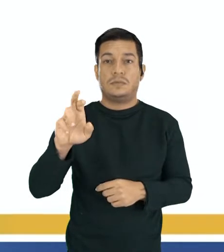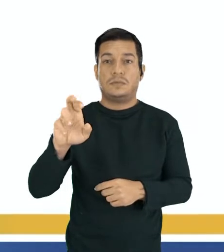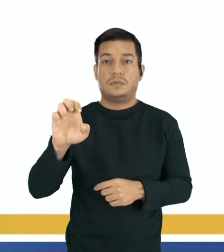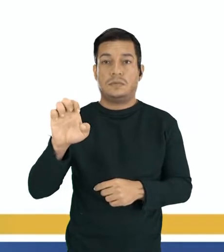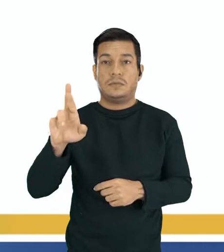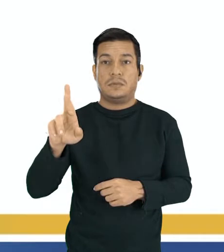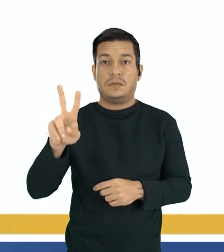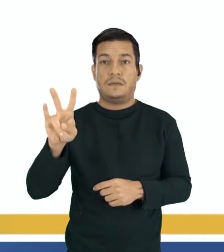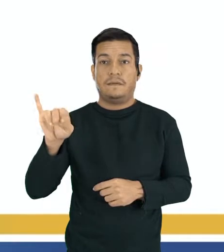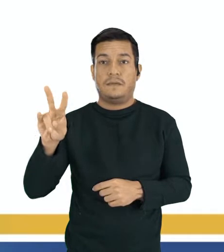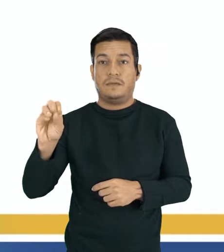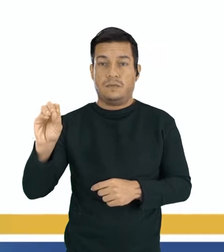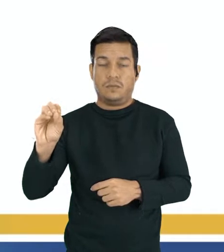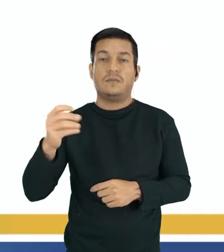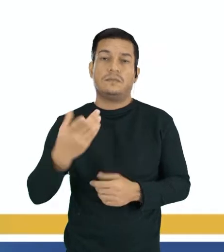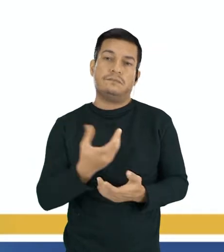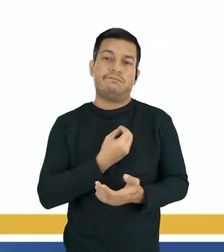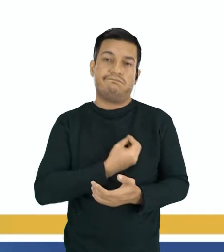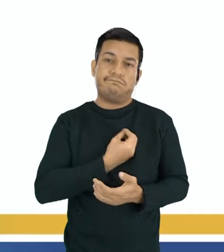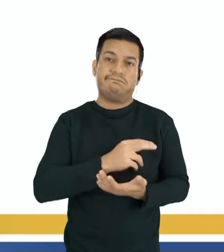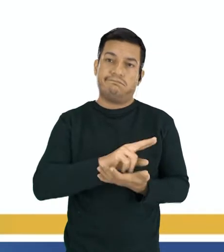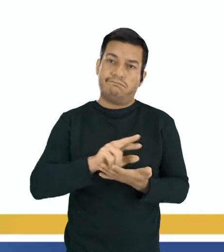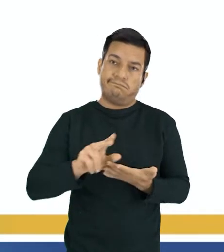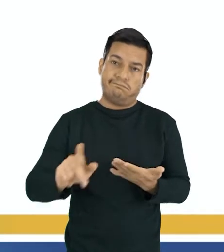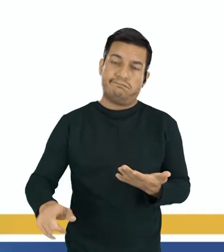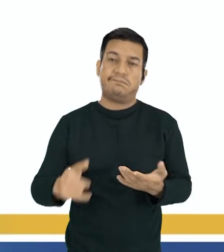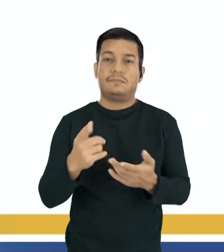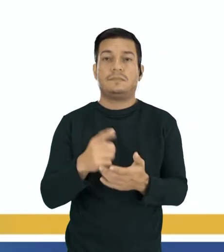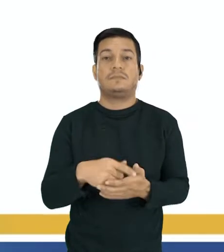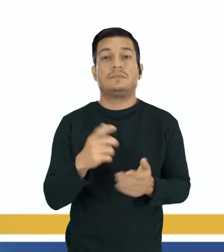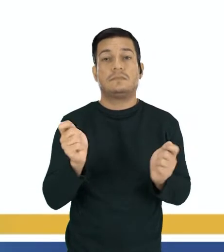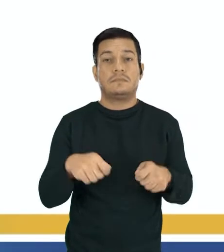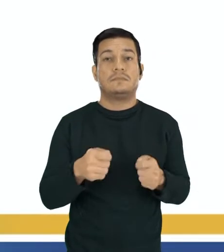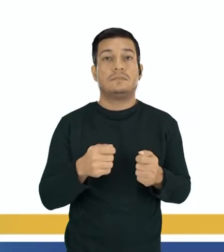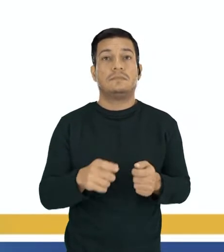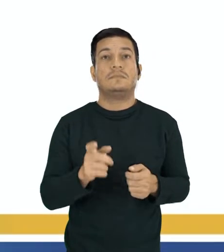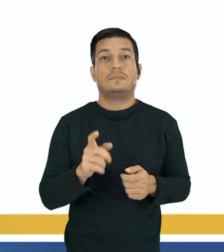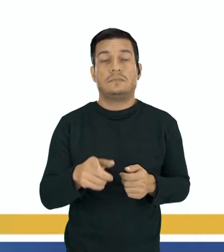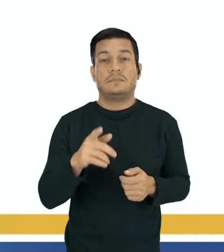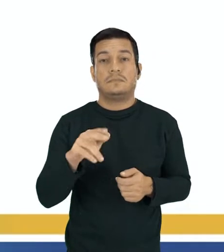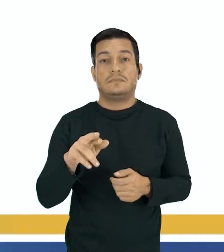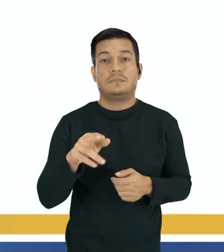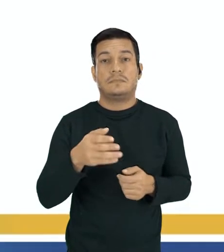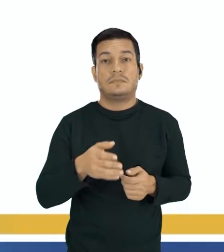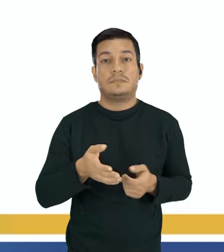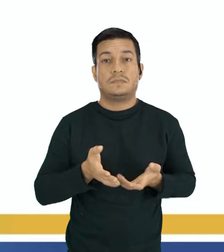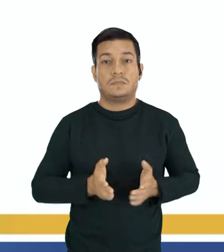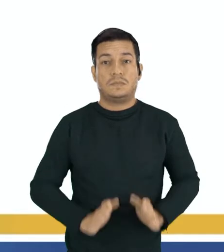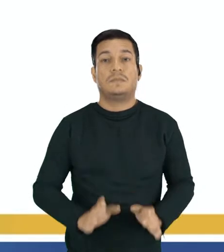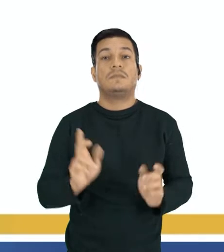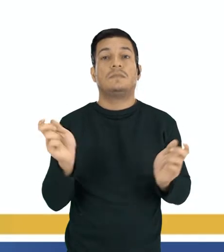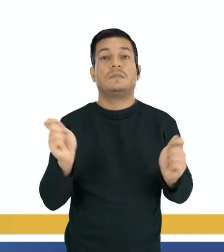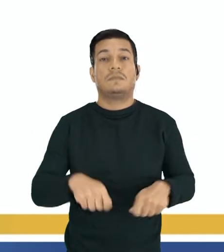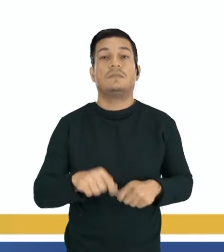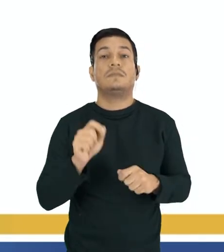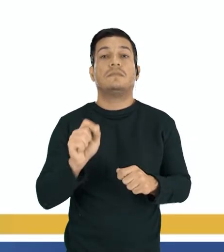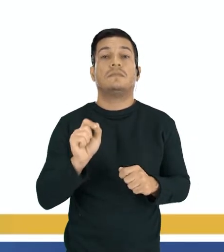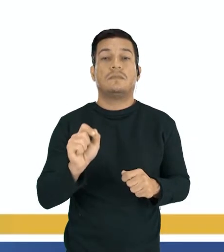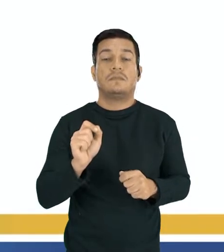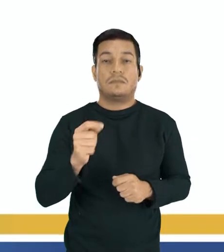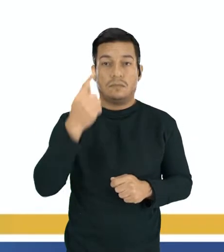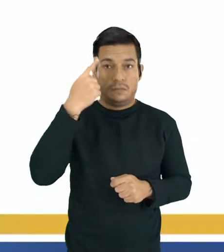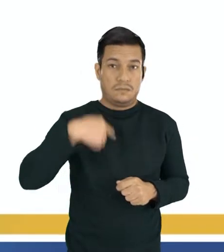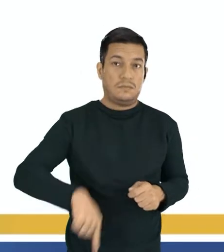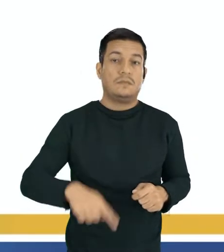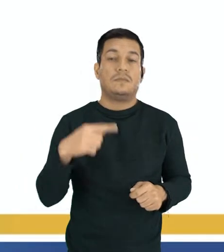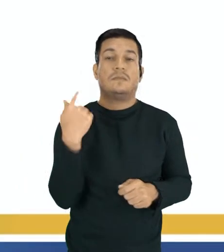esse organismo ele é um ser vivo. Então, a capacidade reprodutiva ela vai permitir aos organismos que